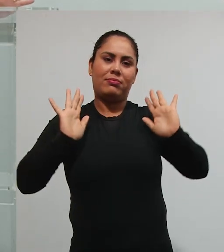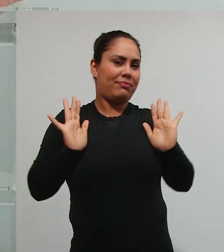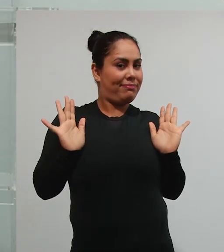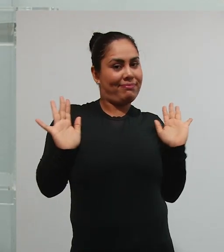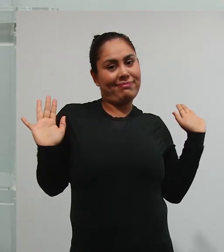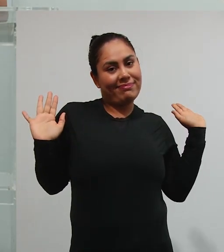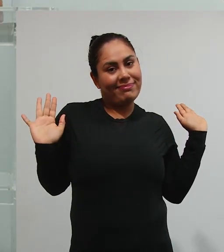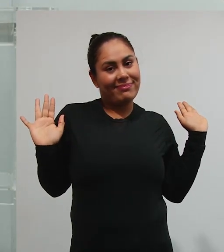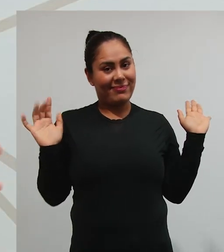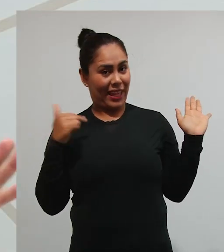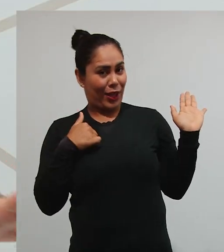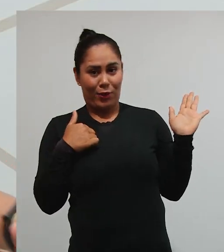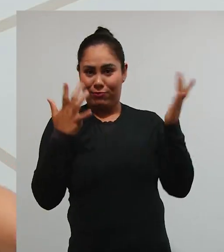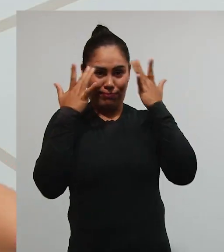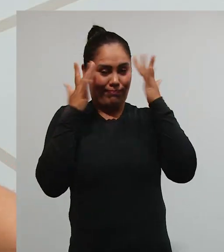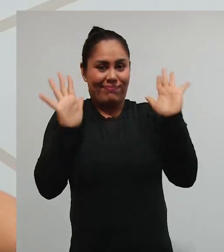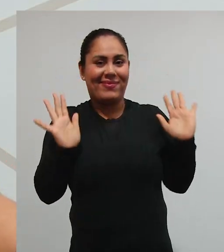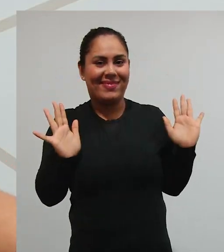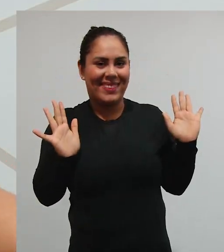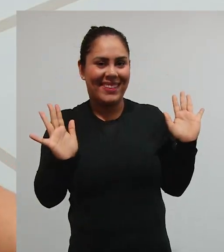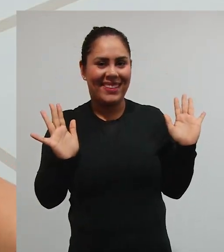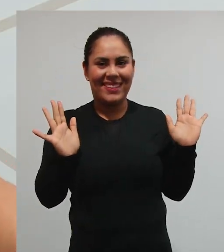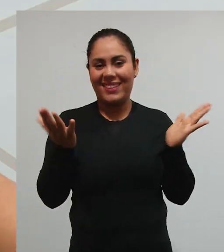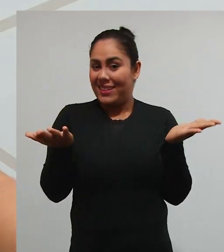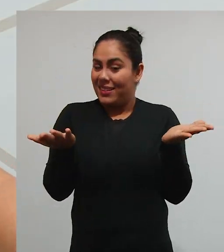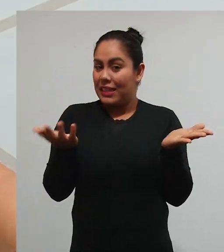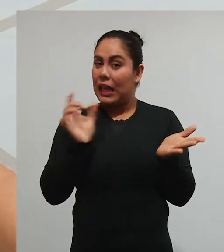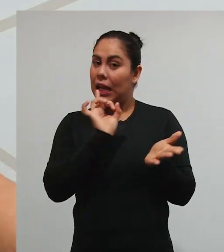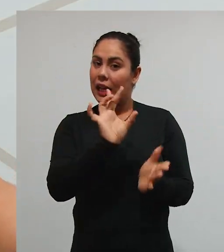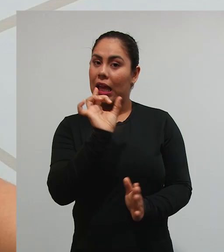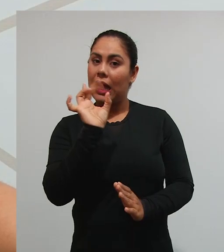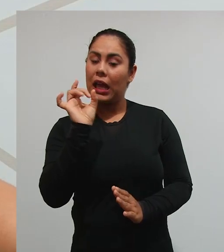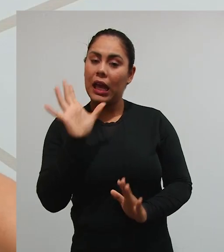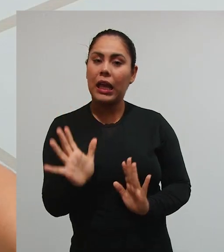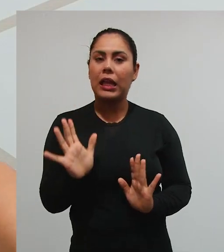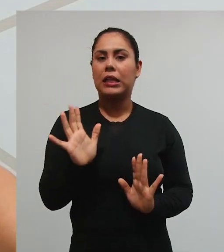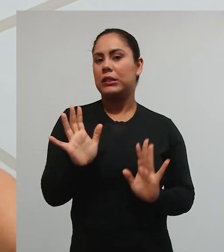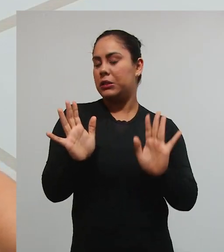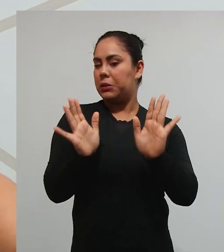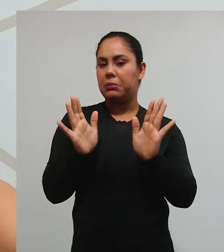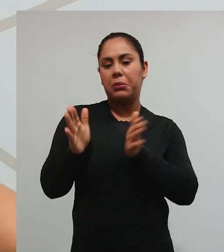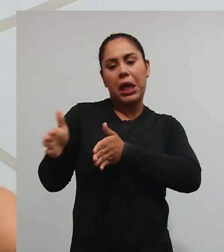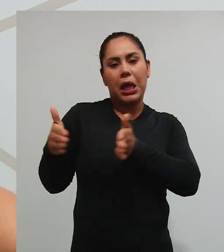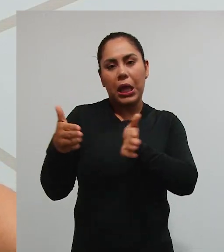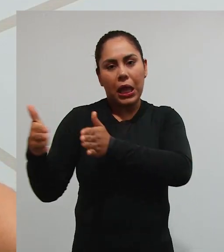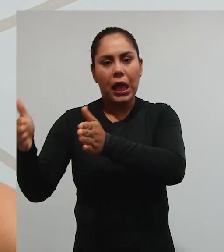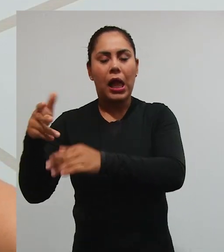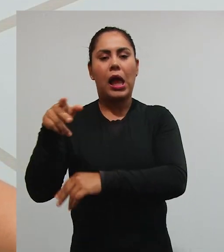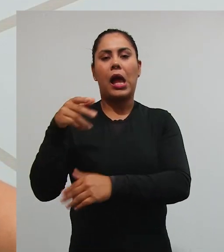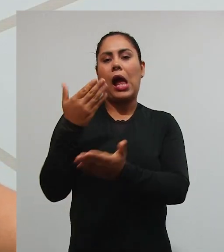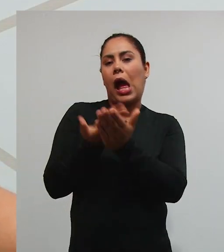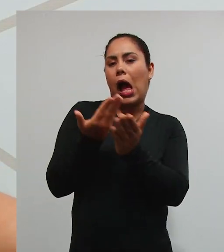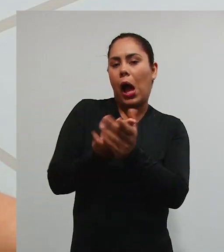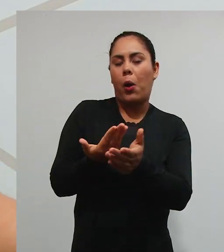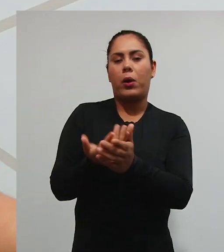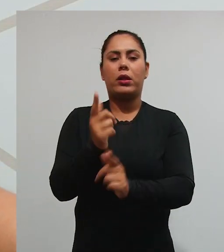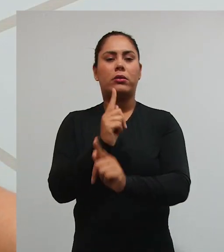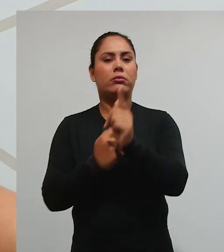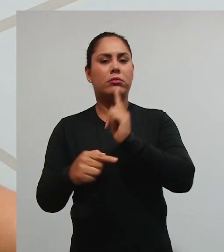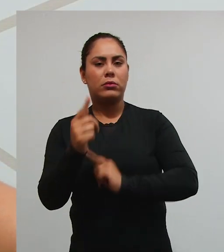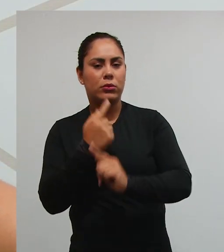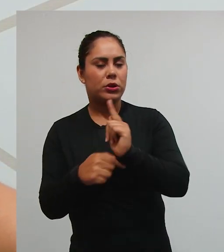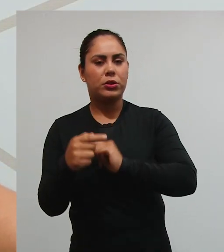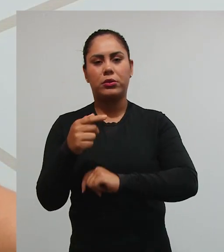não sei, né? Eu não sei. Cada um conduz a sua aula, né, a